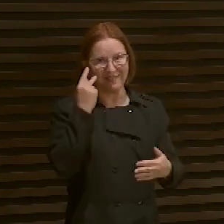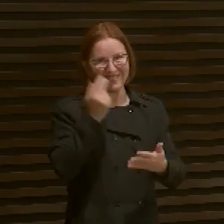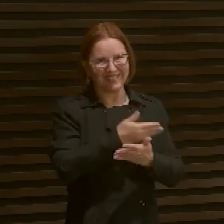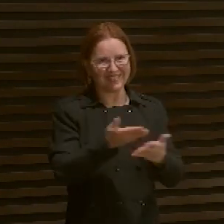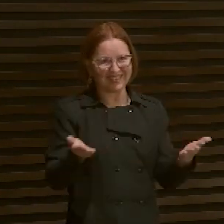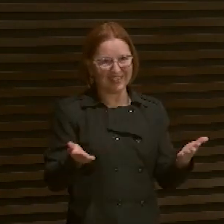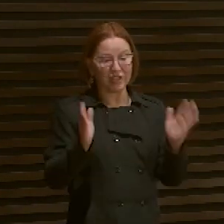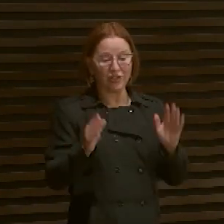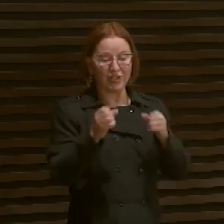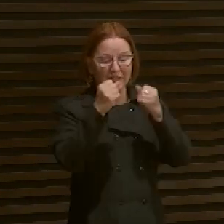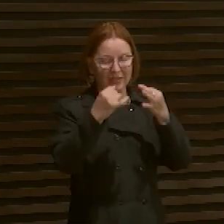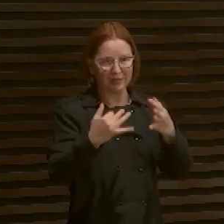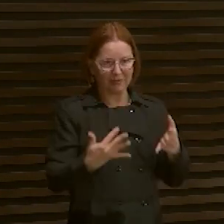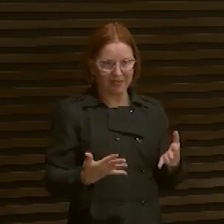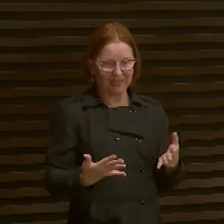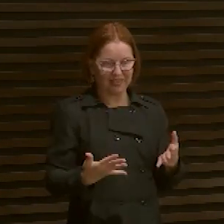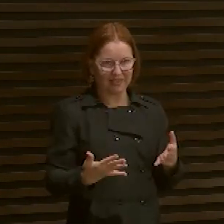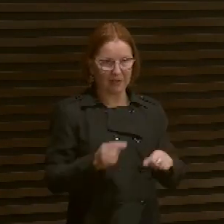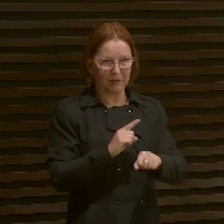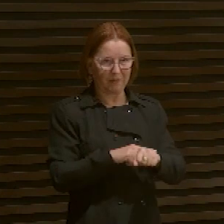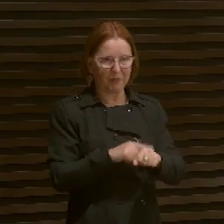Eu expliquei para vocês o contexto histórico.